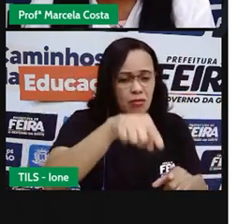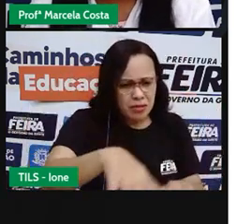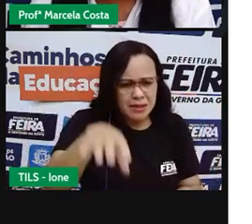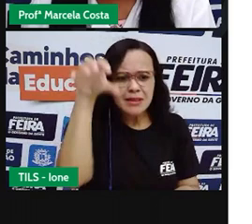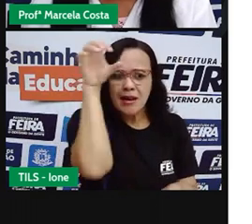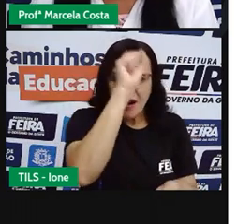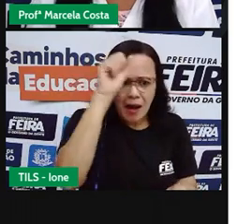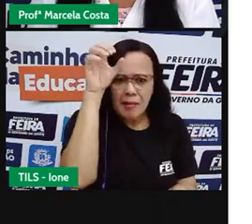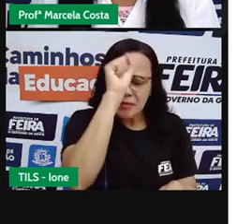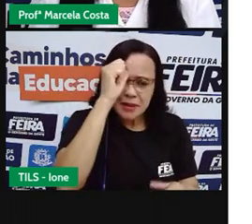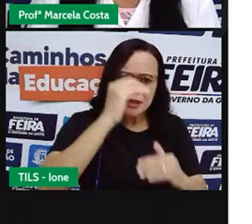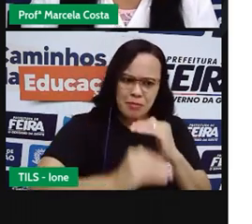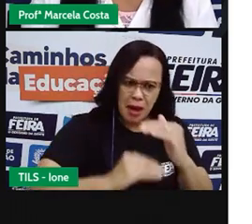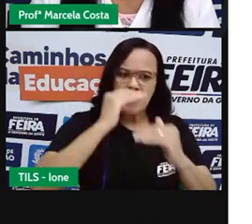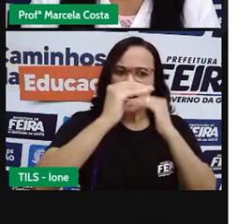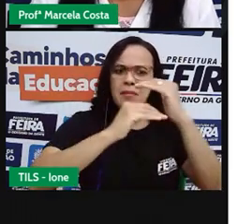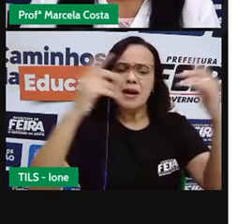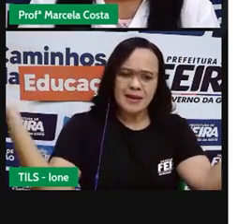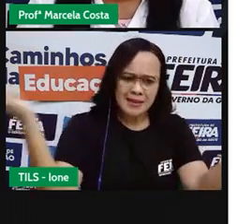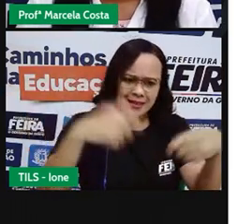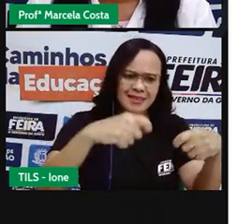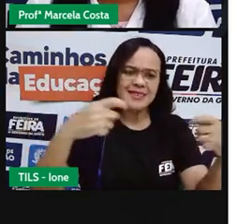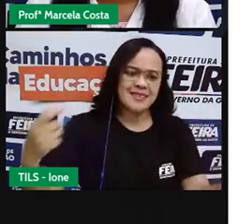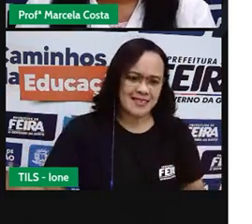só o outro tem.